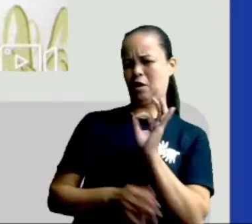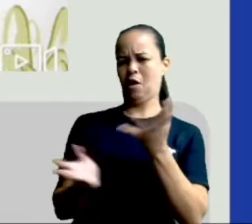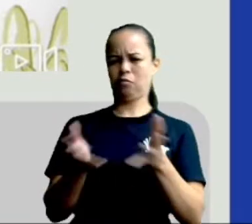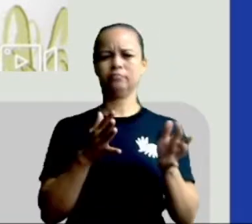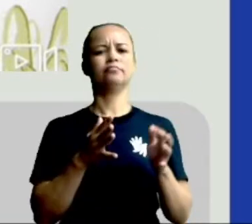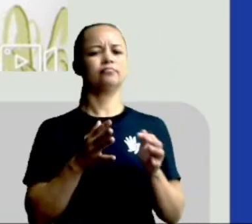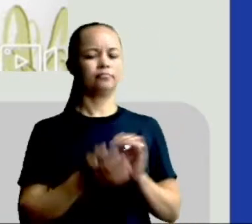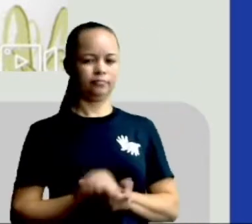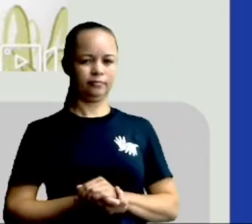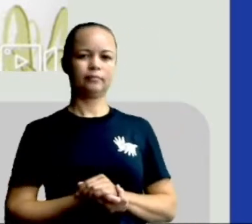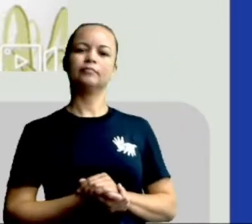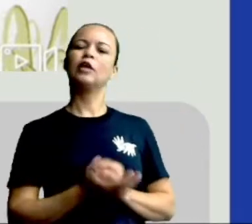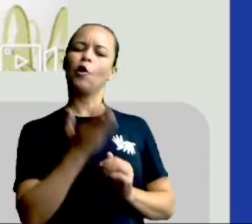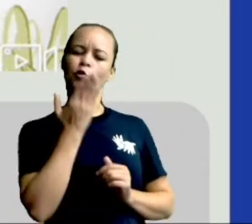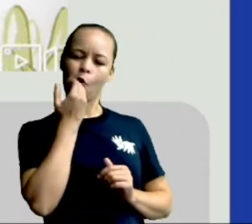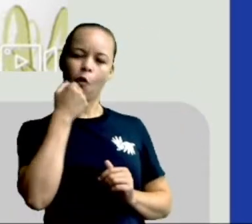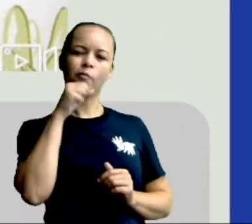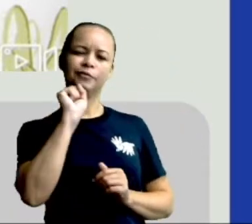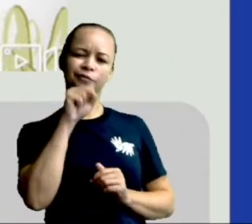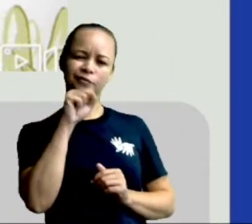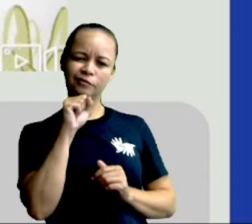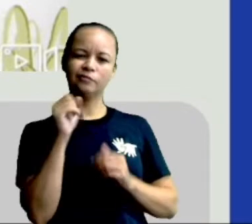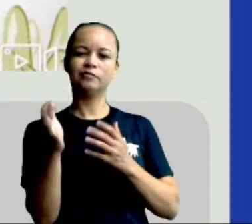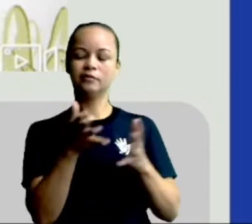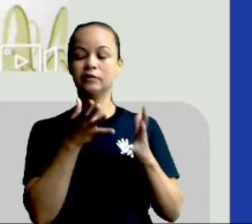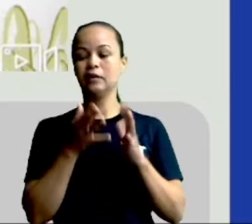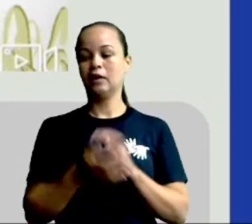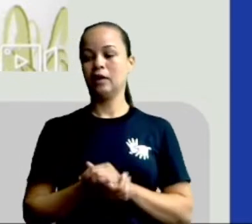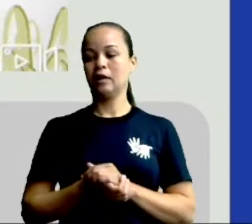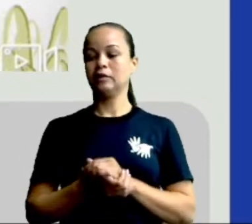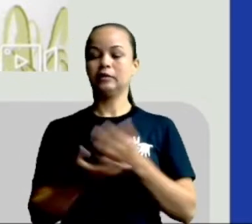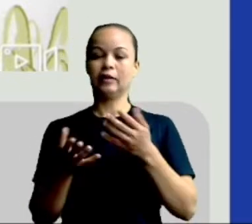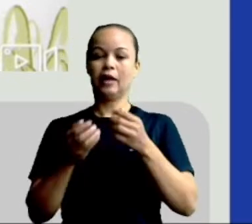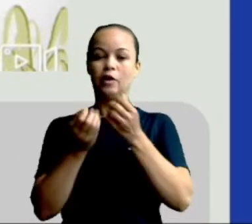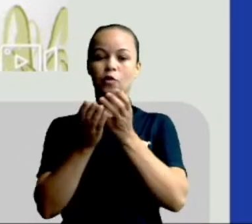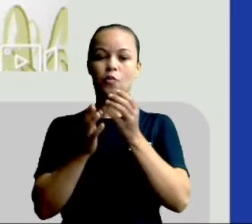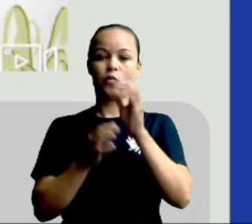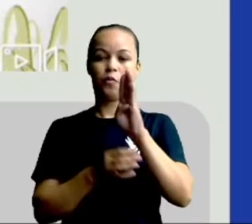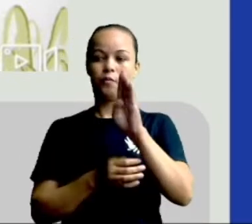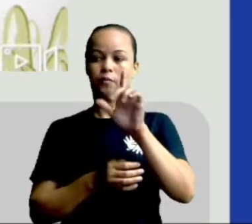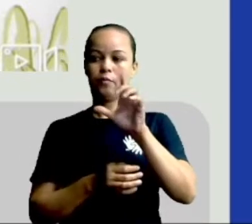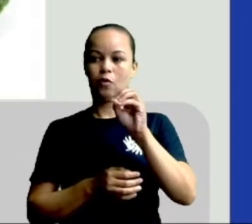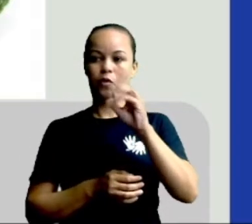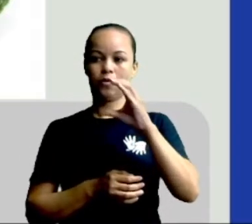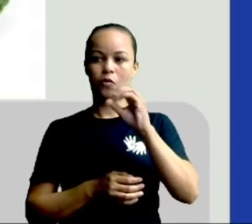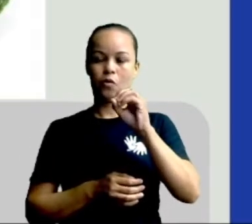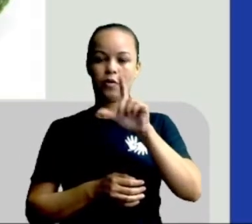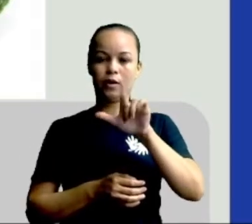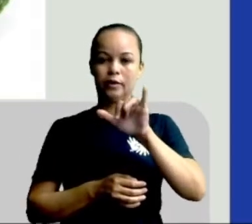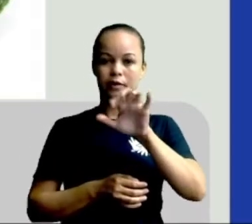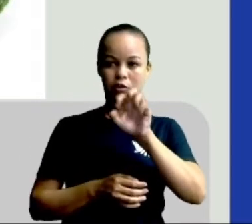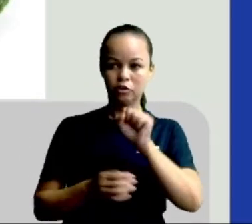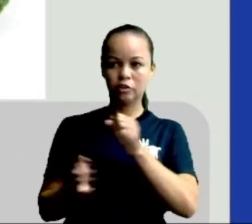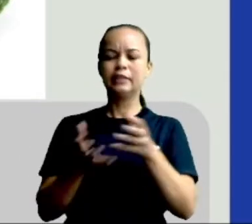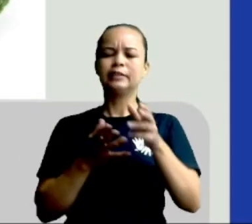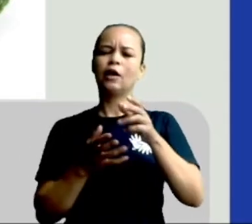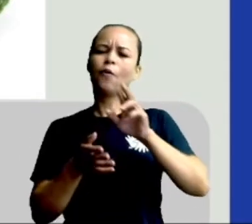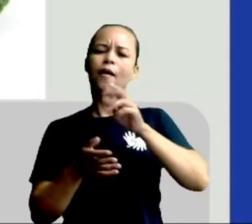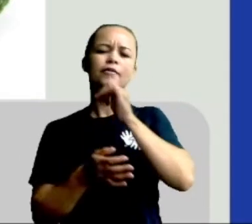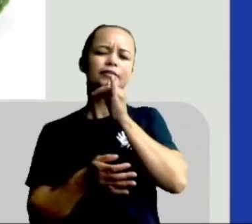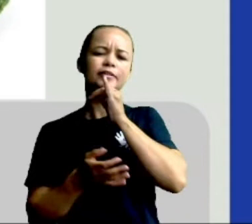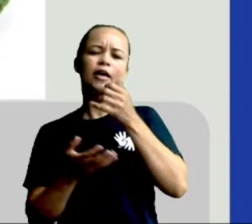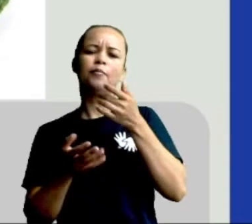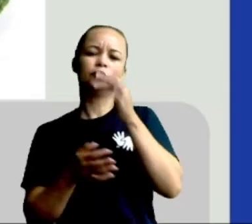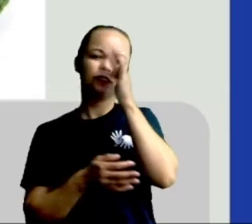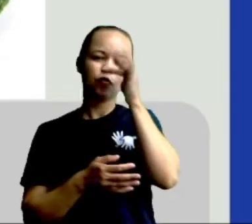sim. Por exemplo, os brócolis ou a couve-flor, né? São exemplos de flores que nós utilizamos aí